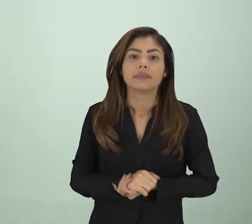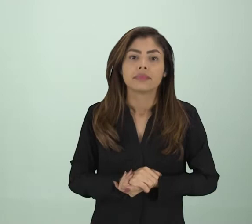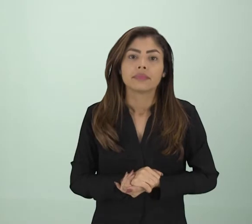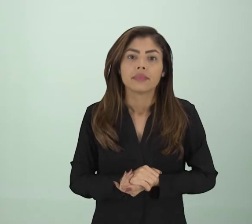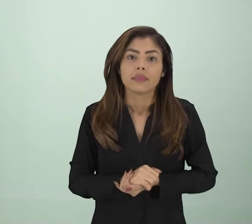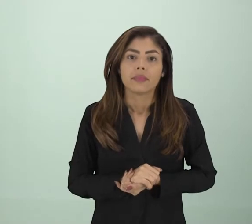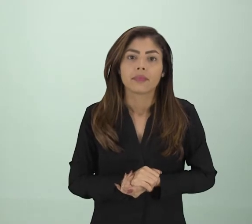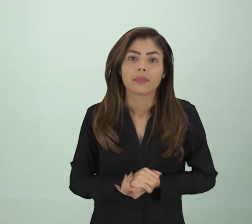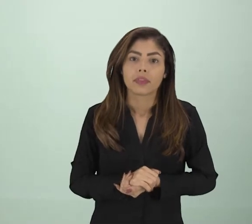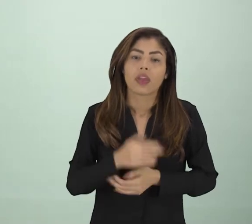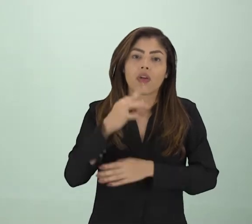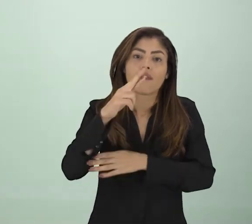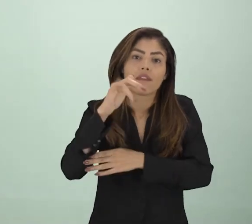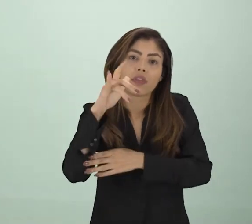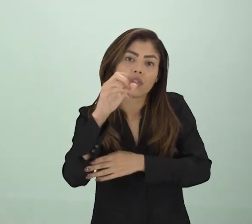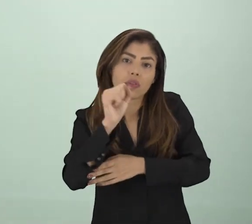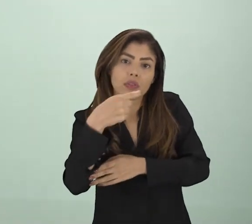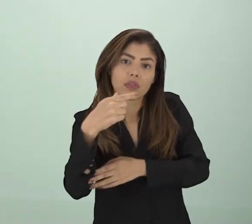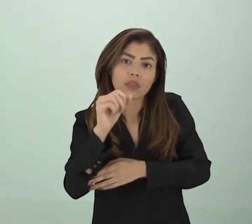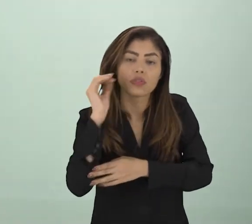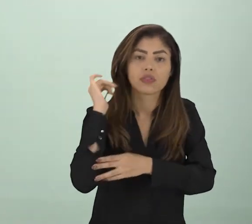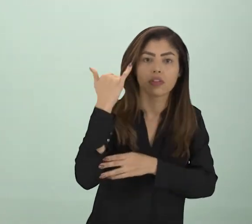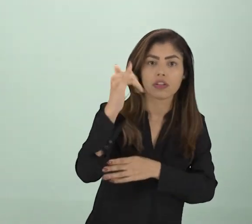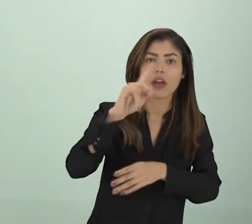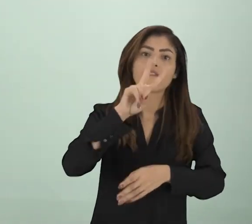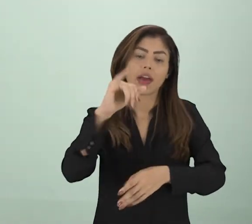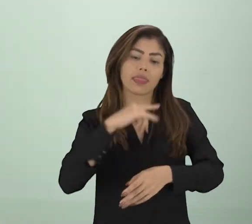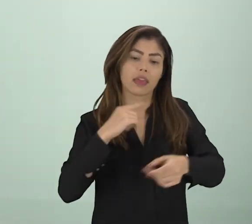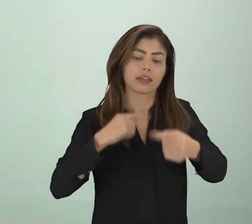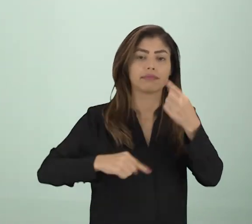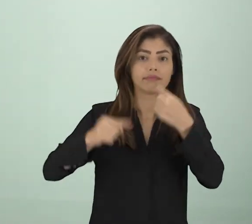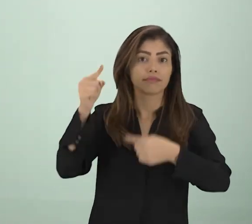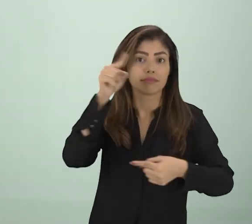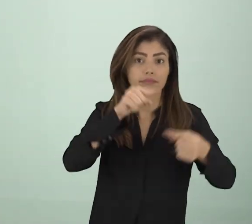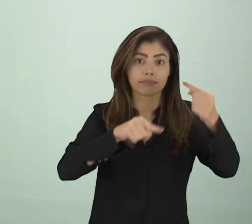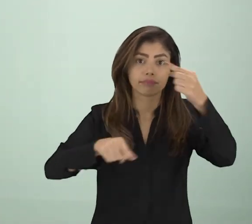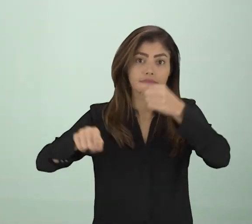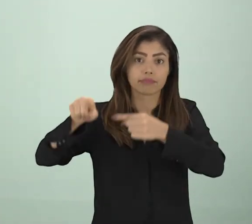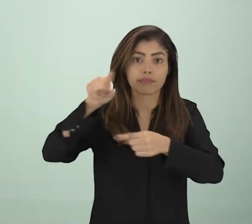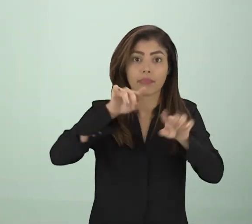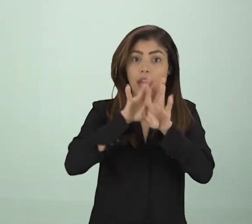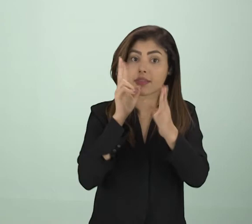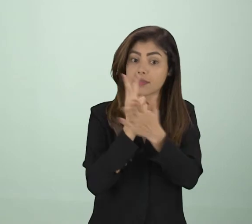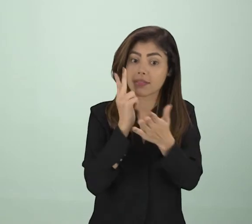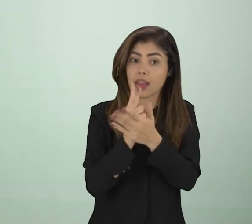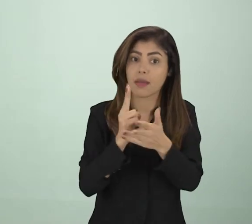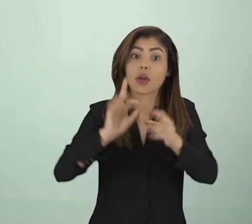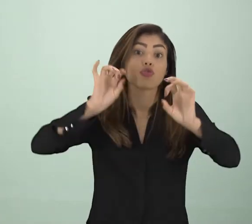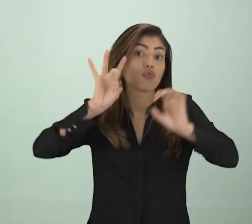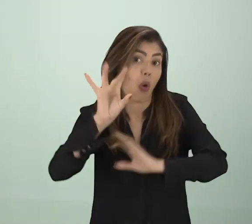o fluxo de energia, com certeza, vai ter que ter um ciclo, certo? Vai ter que ter um ciclo, só que